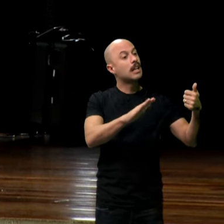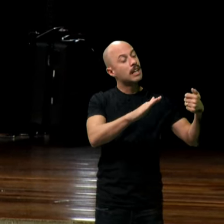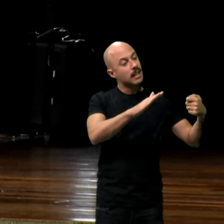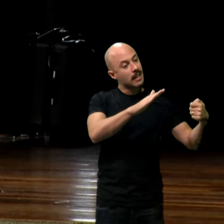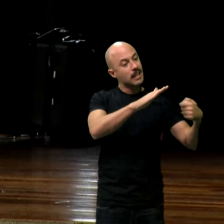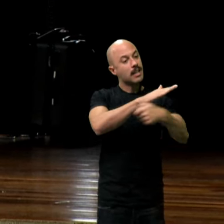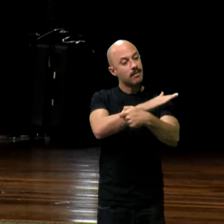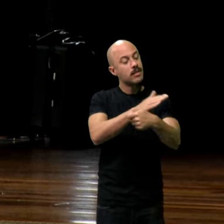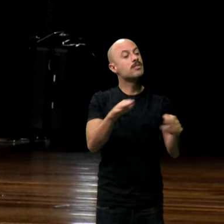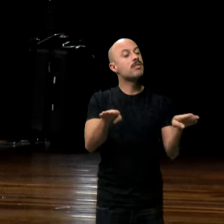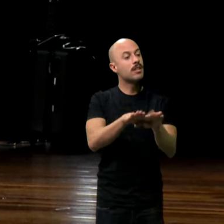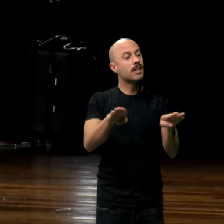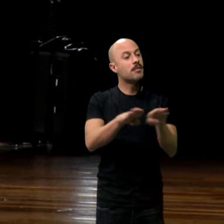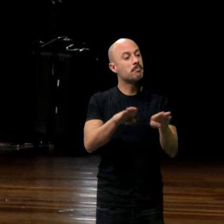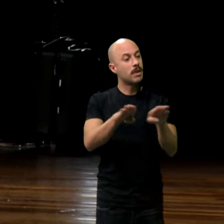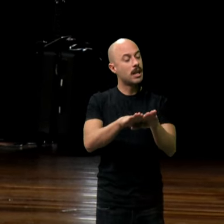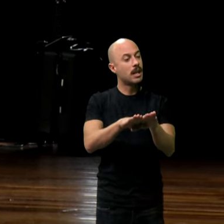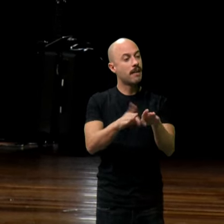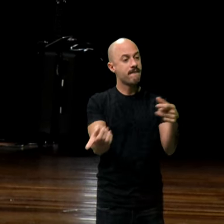esse dinheiro não tem retorno, é meu.